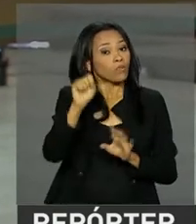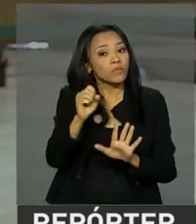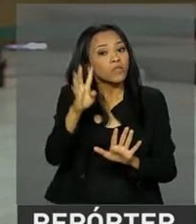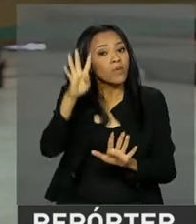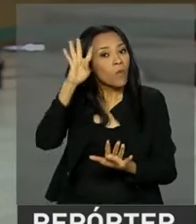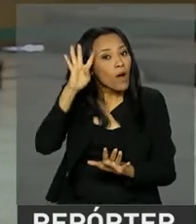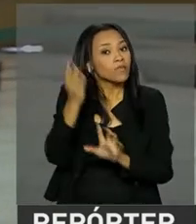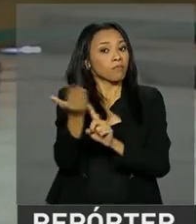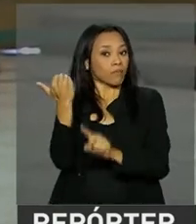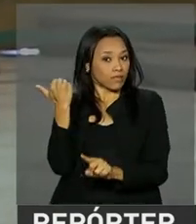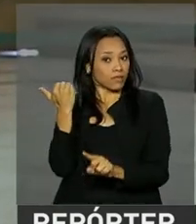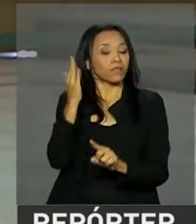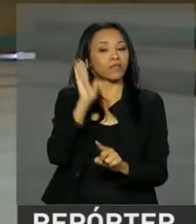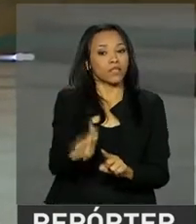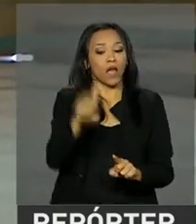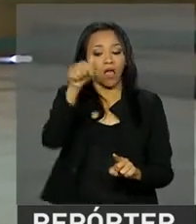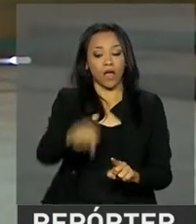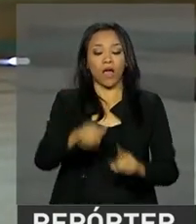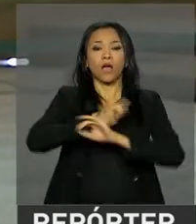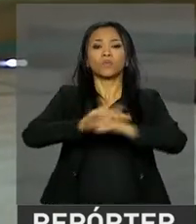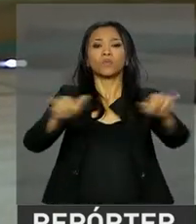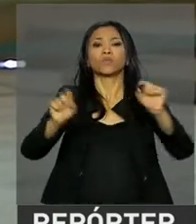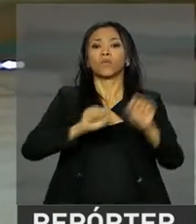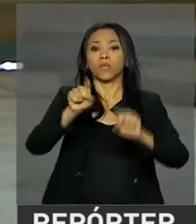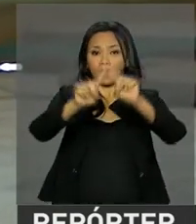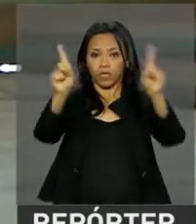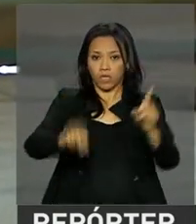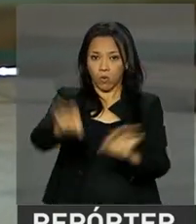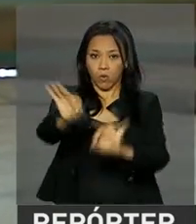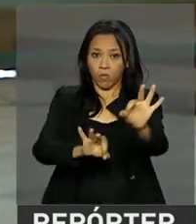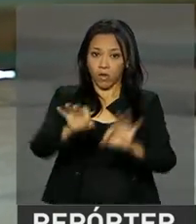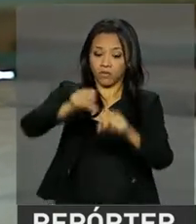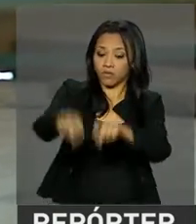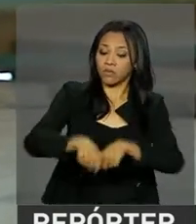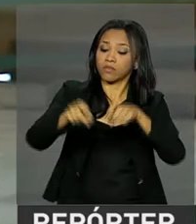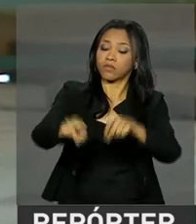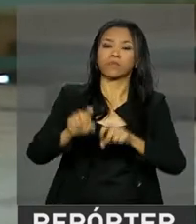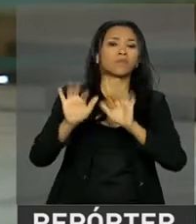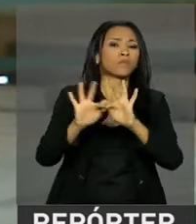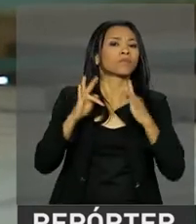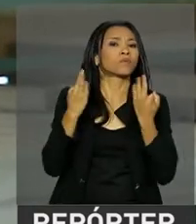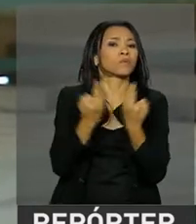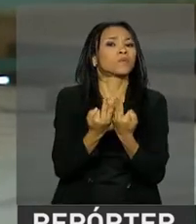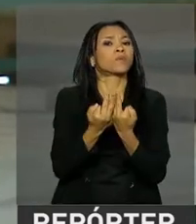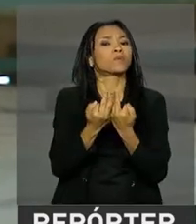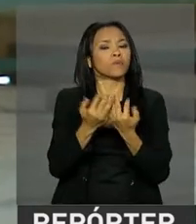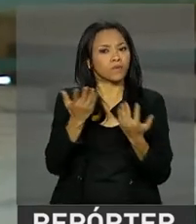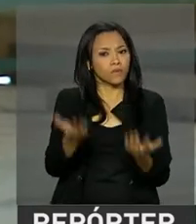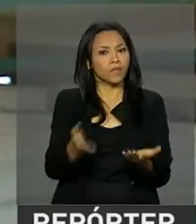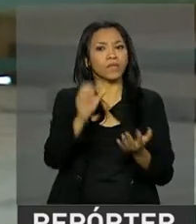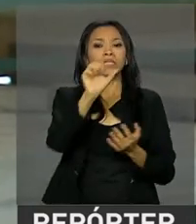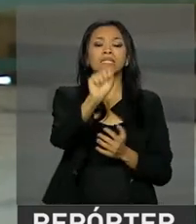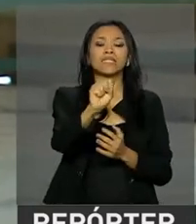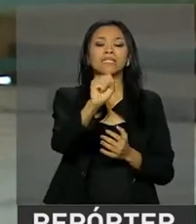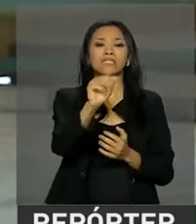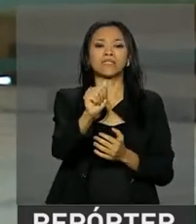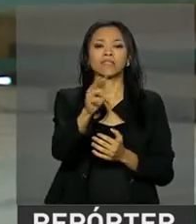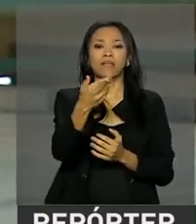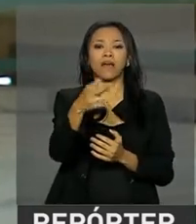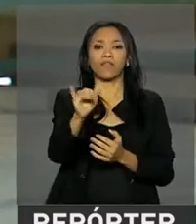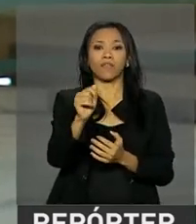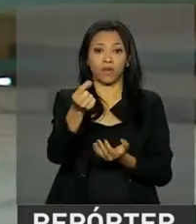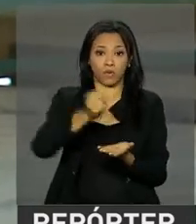governo anunciou também aqui no Palácio do Planalto o Plano Safra da Agricultura Familiar, com a liberação de um crédito de